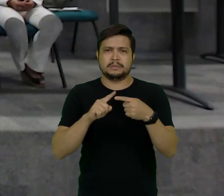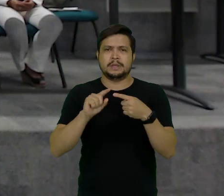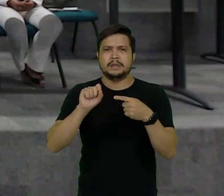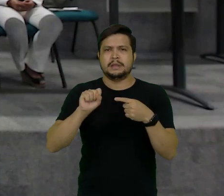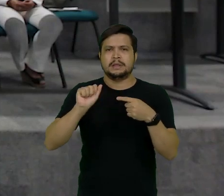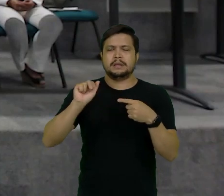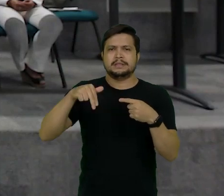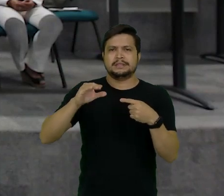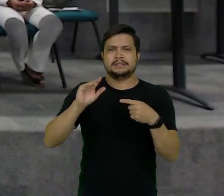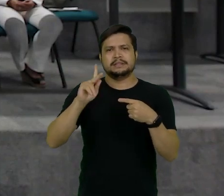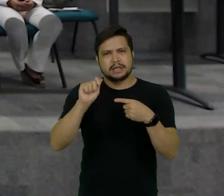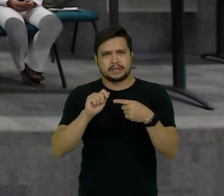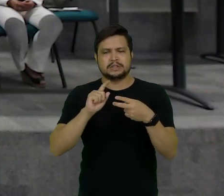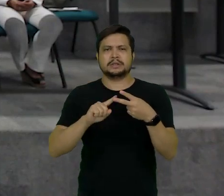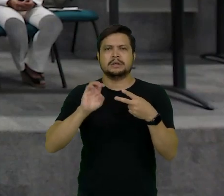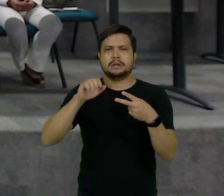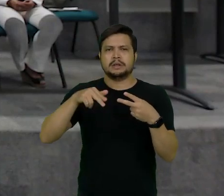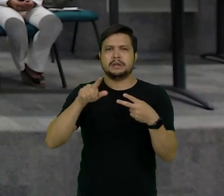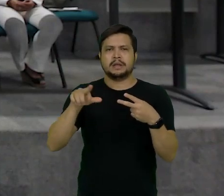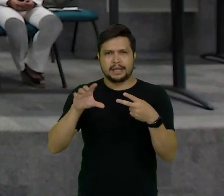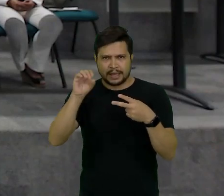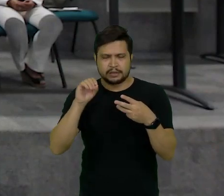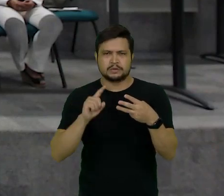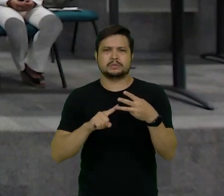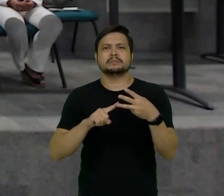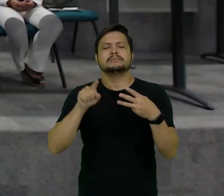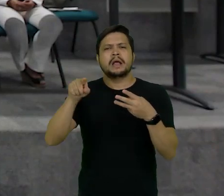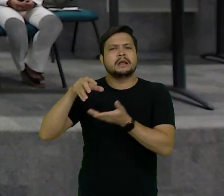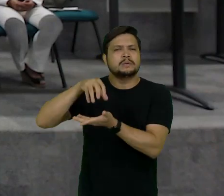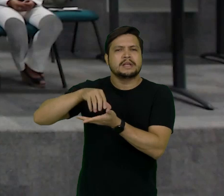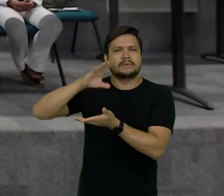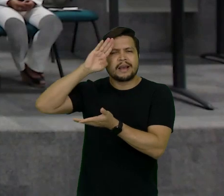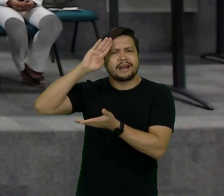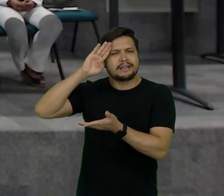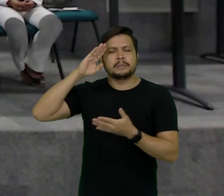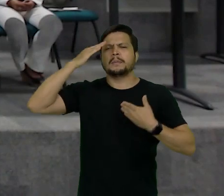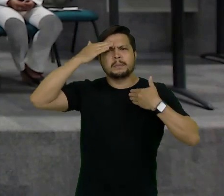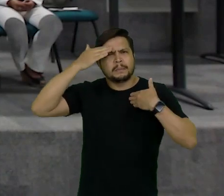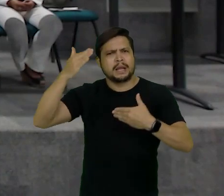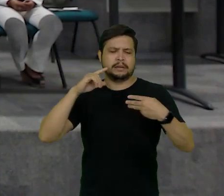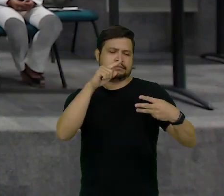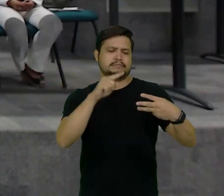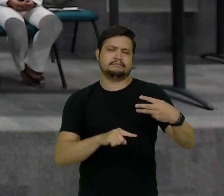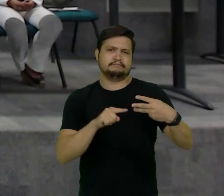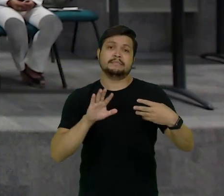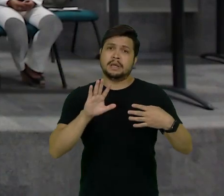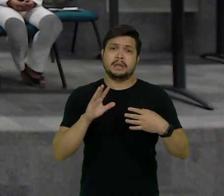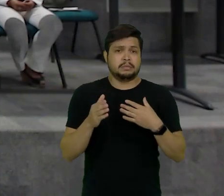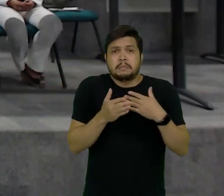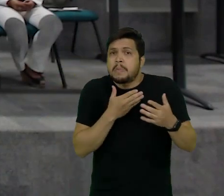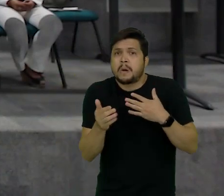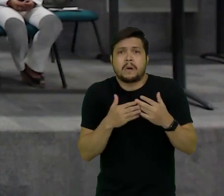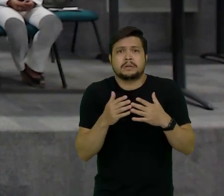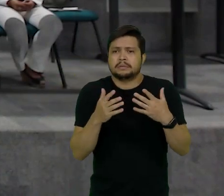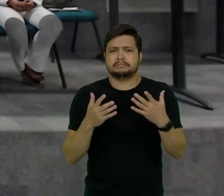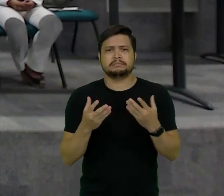Sancha, Emerson, aos meninos do centro acadêmico. É muito difícil, por menor que seja um evento, é muito